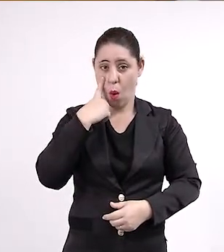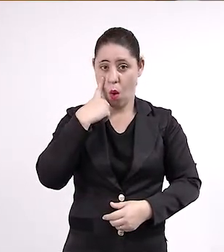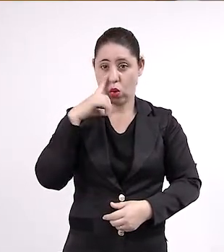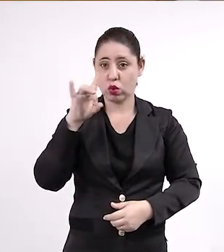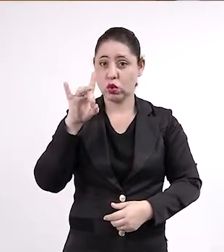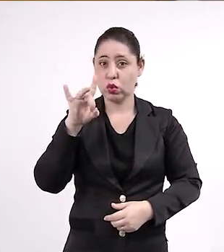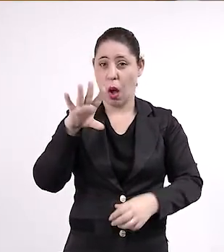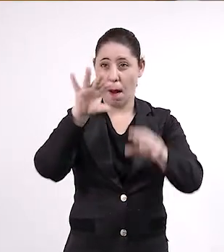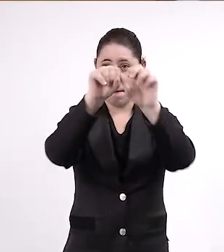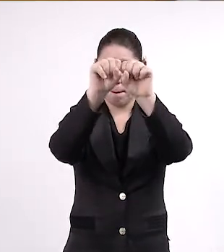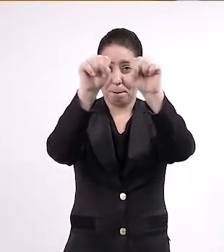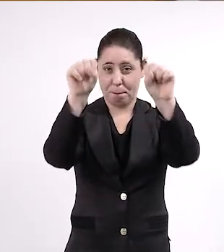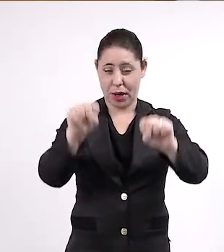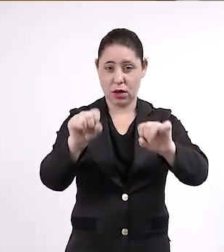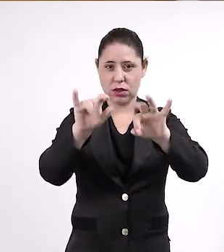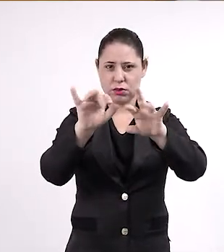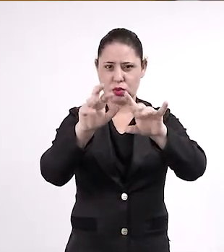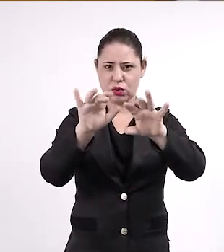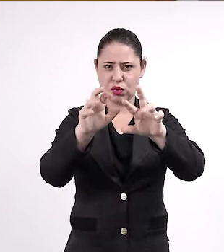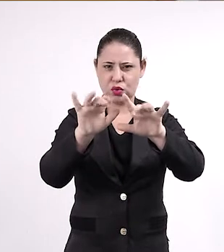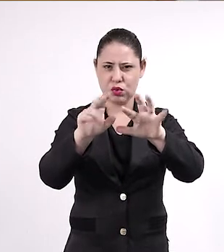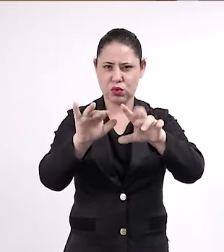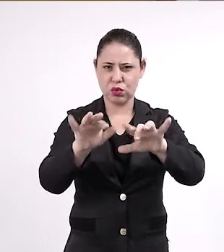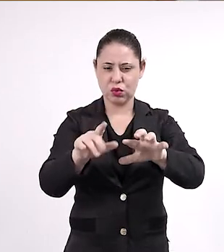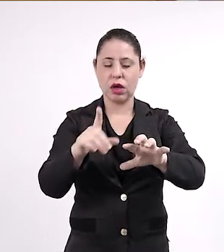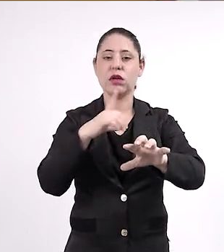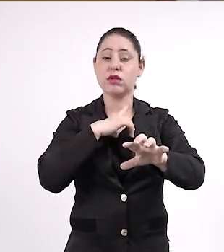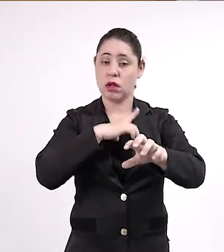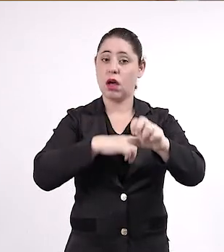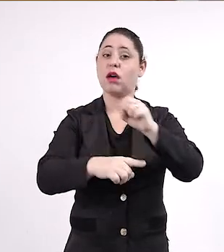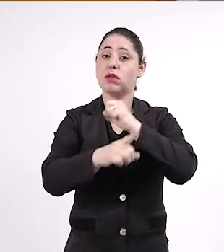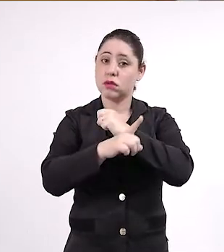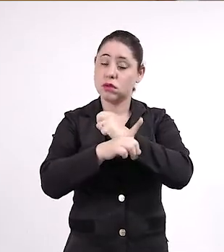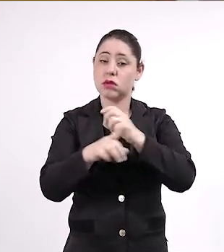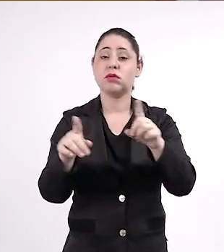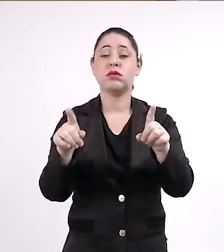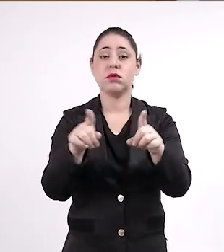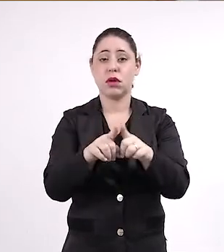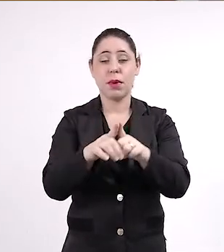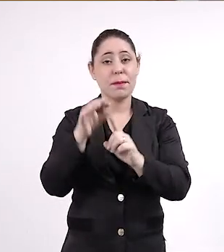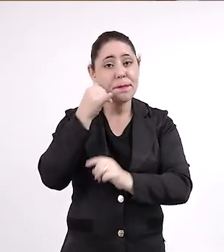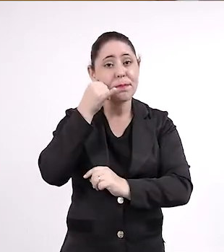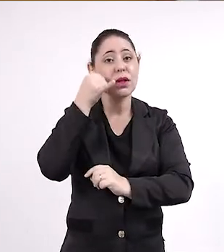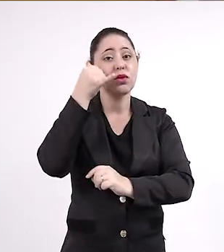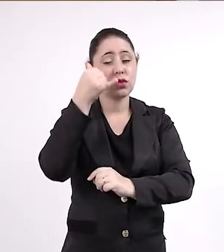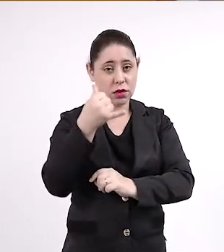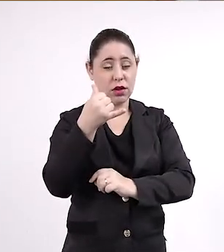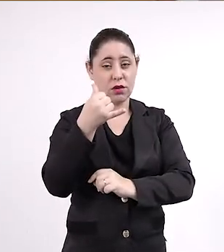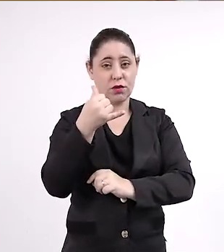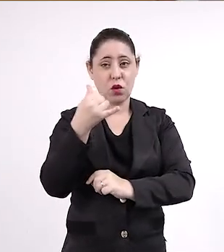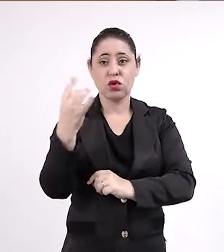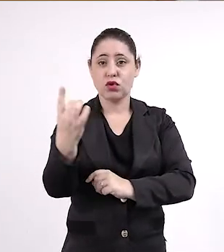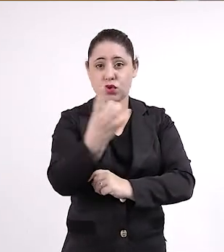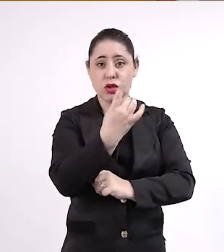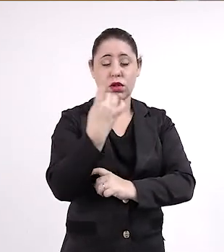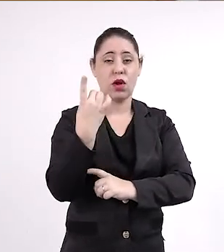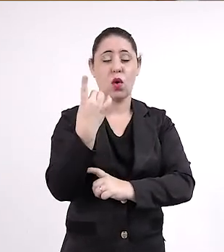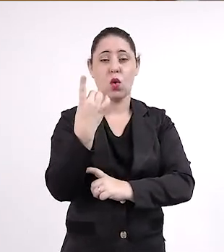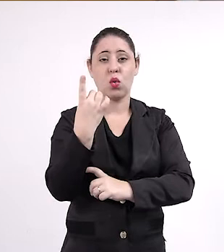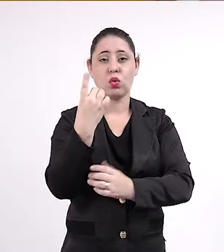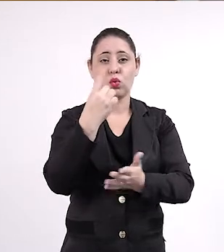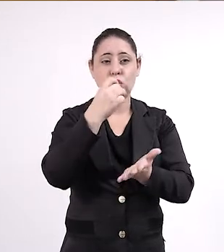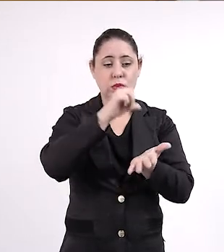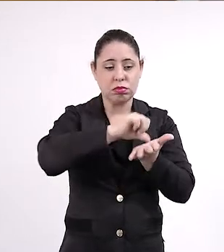Paulo, somente por essa plataforma, haja vista que nós continuamos atendendo também pelo telefone de cada uma